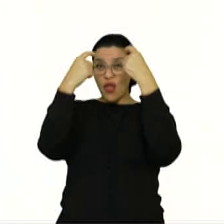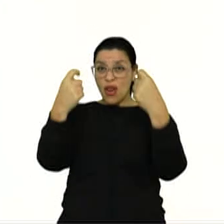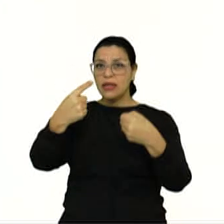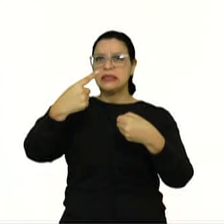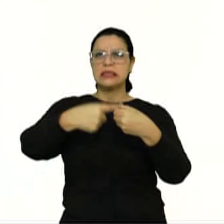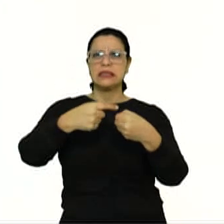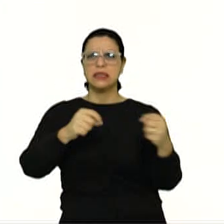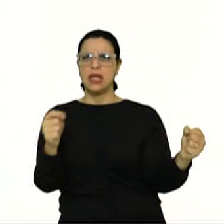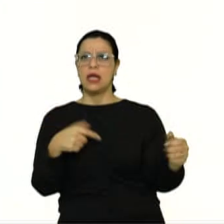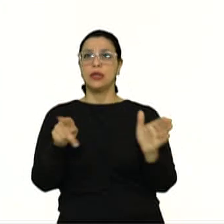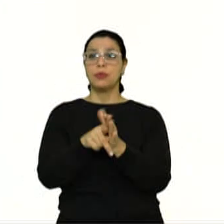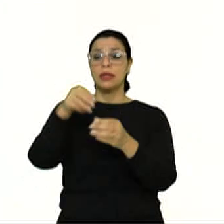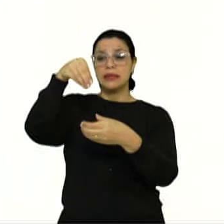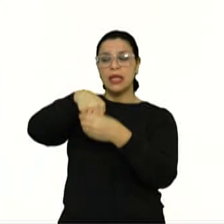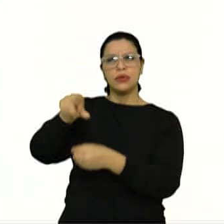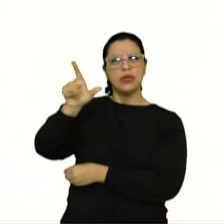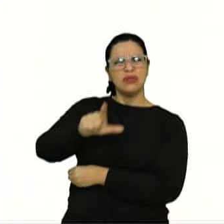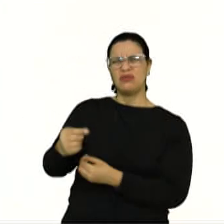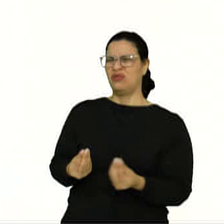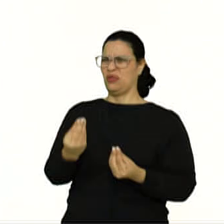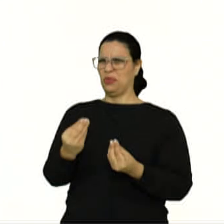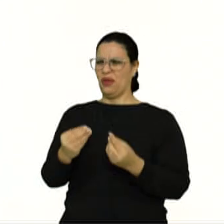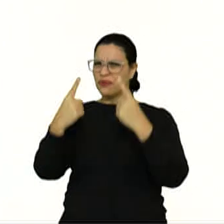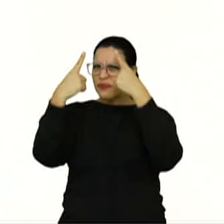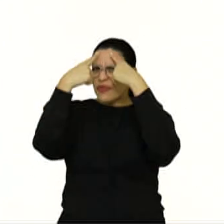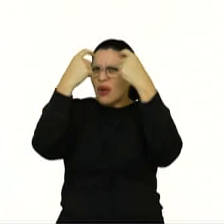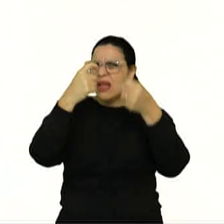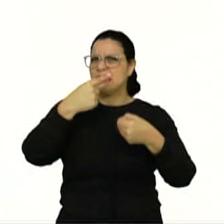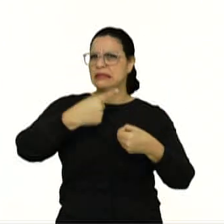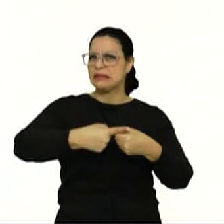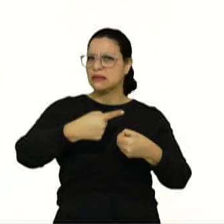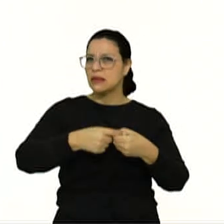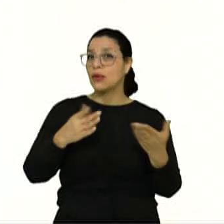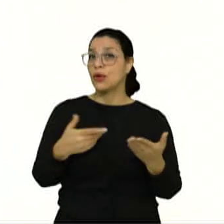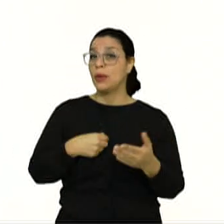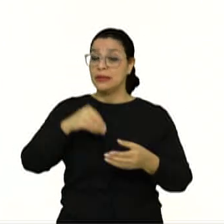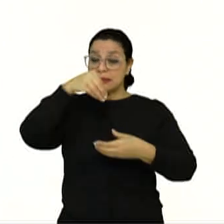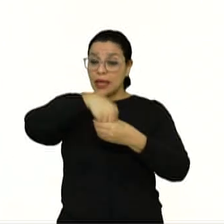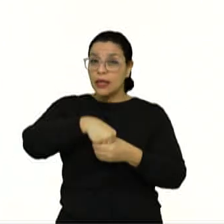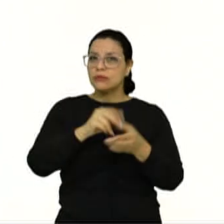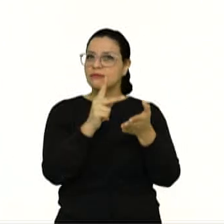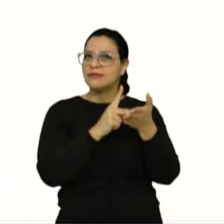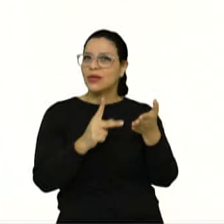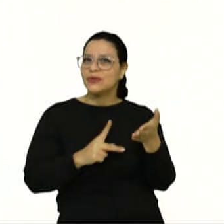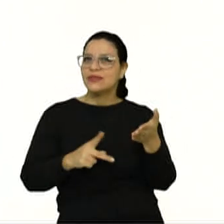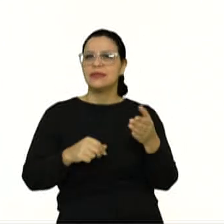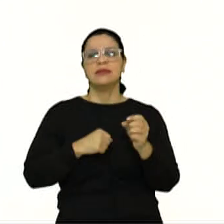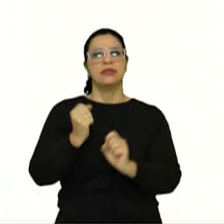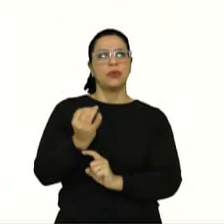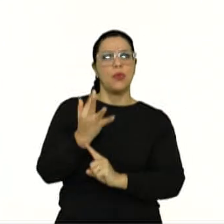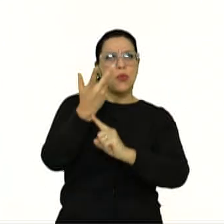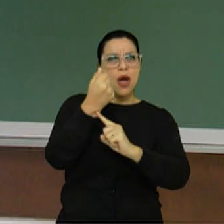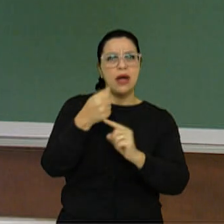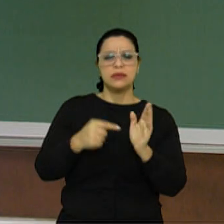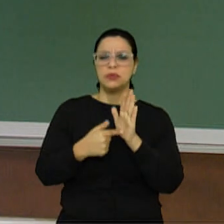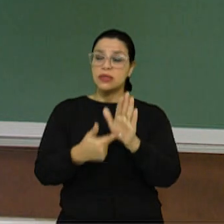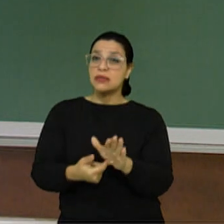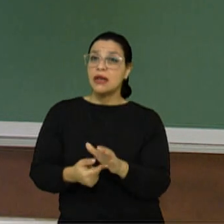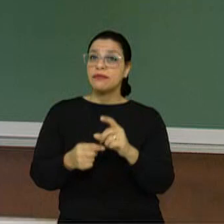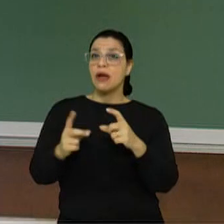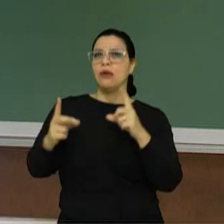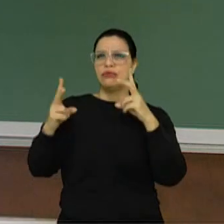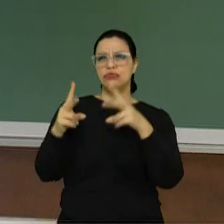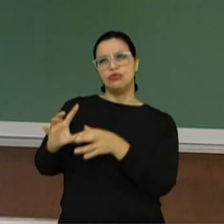urbana presentes na literatura. Como assim, professora? Eles inseriam nas suas produções esse contexto de